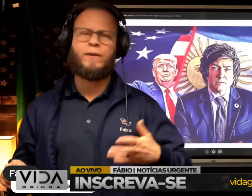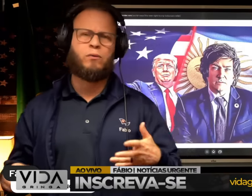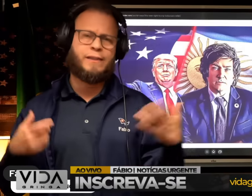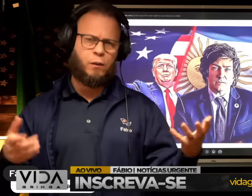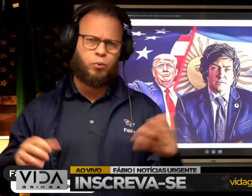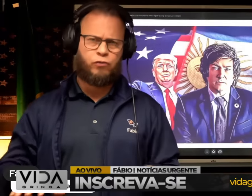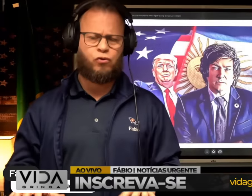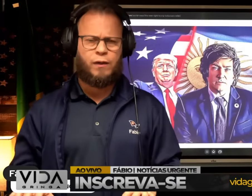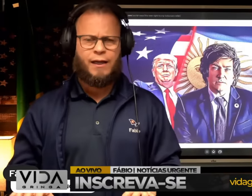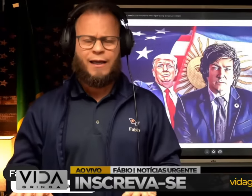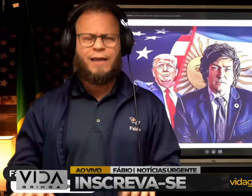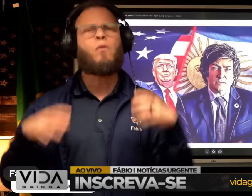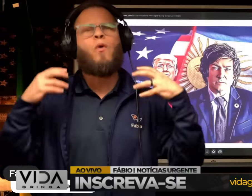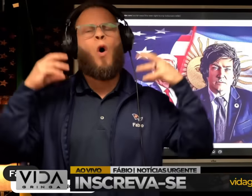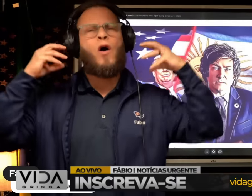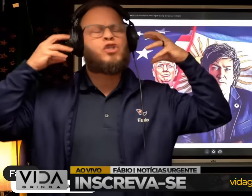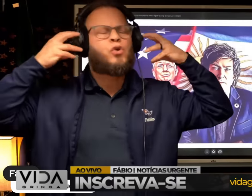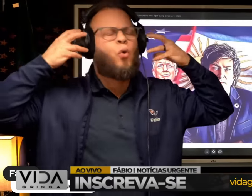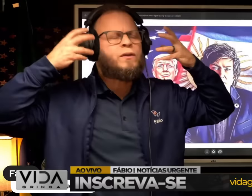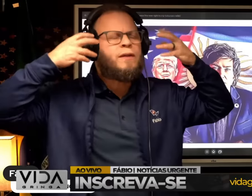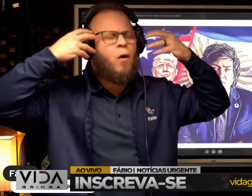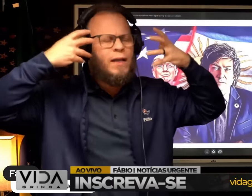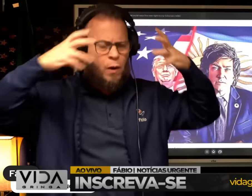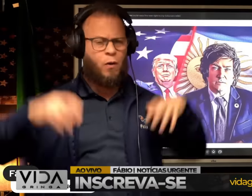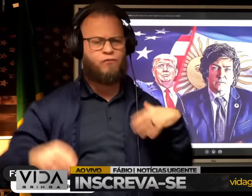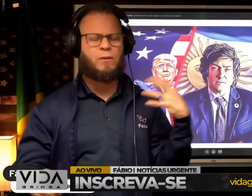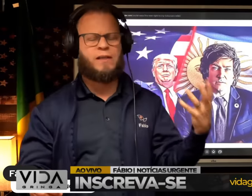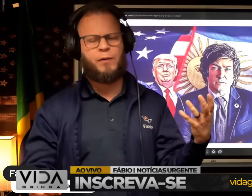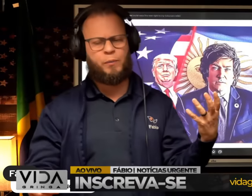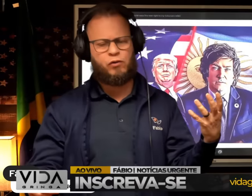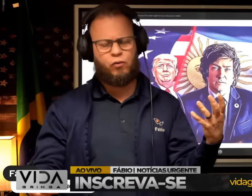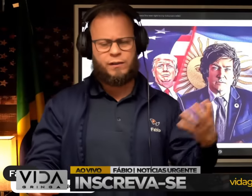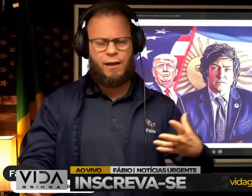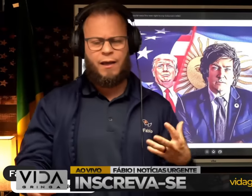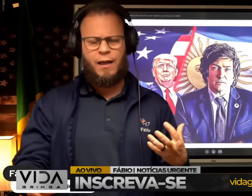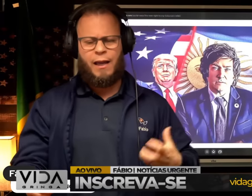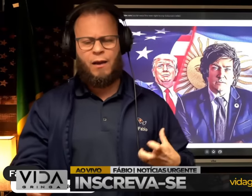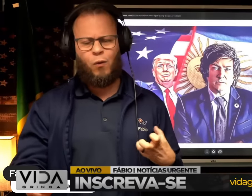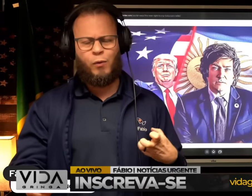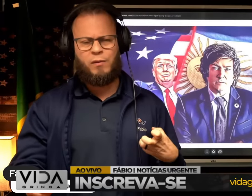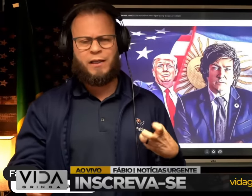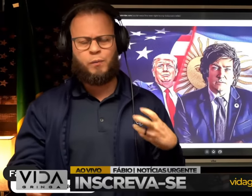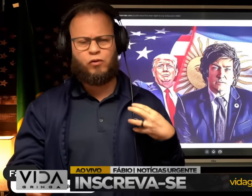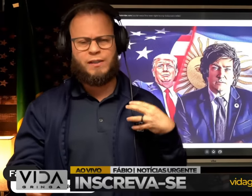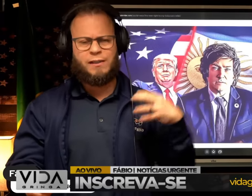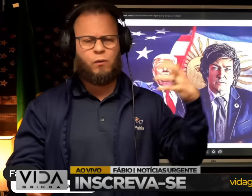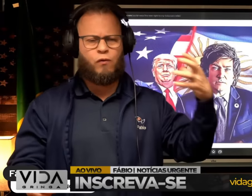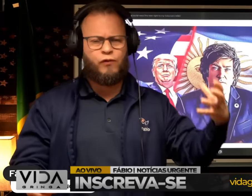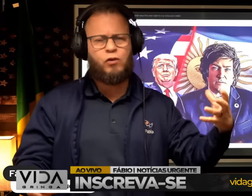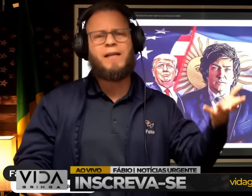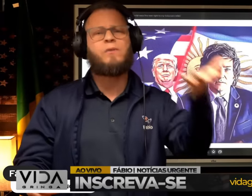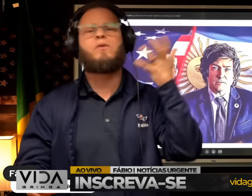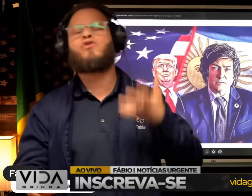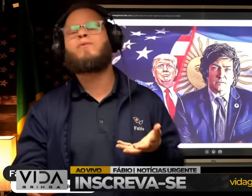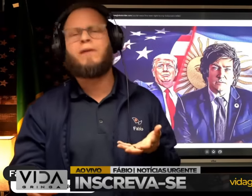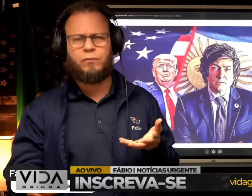ou não ser político então escuta Olha só eu falo sempre PR as pessoas né O problema é que as pessoas estão ouvindo